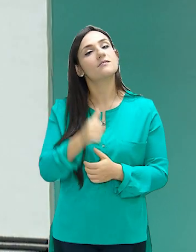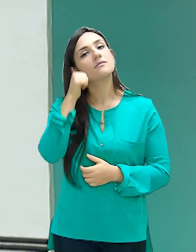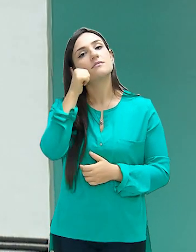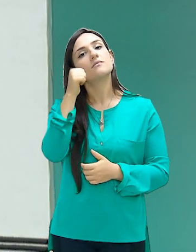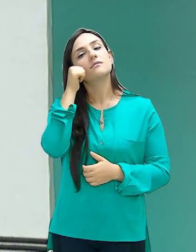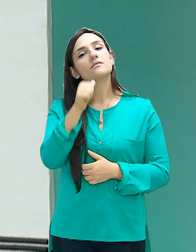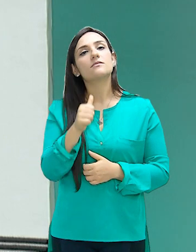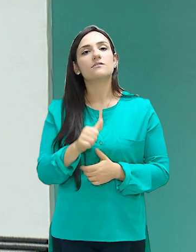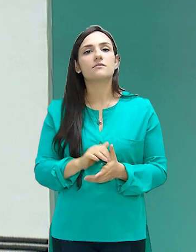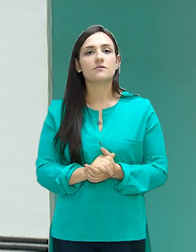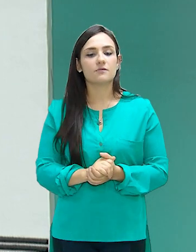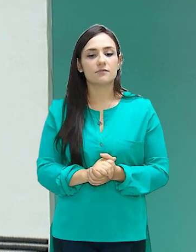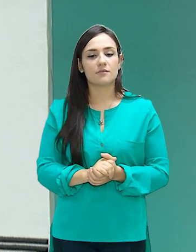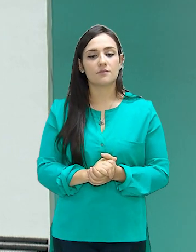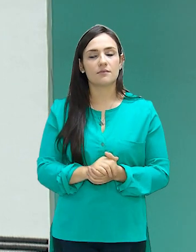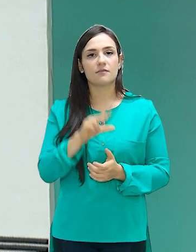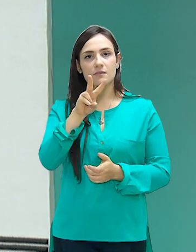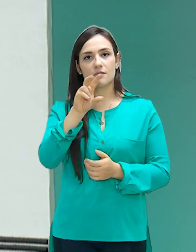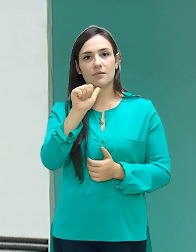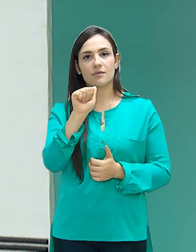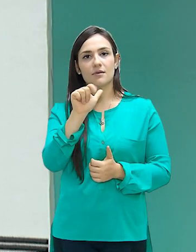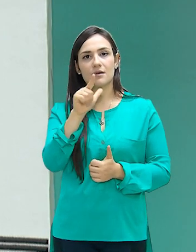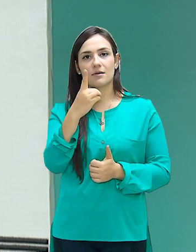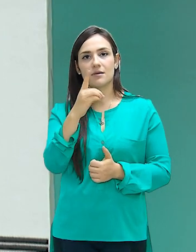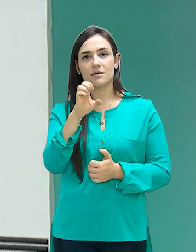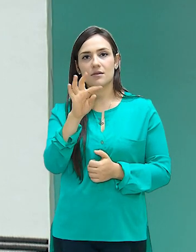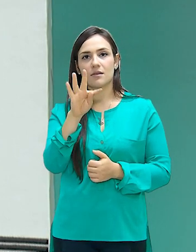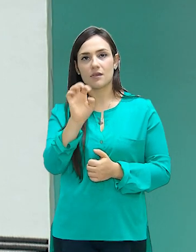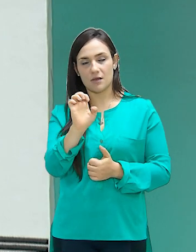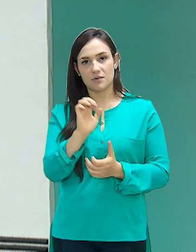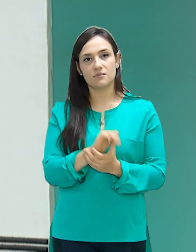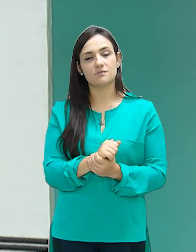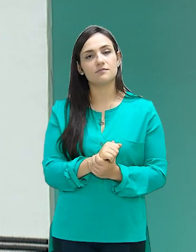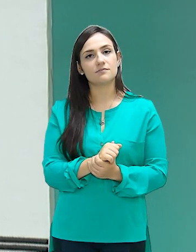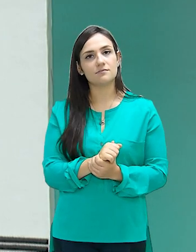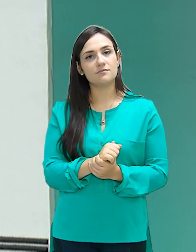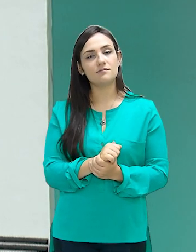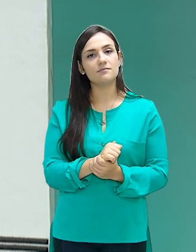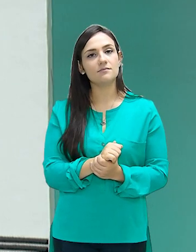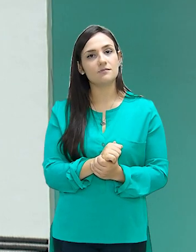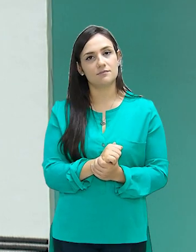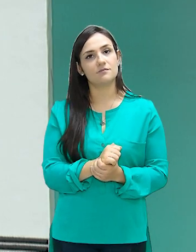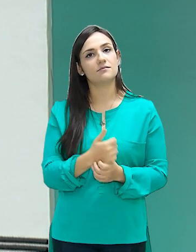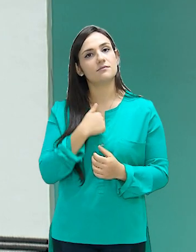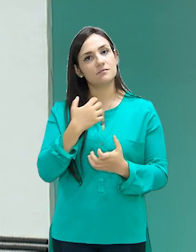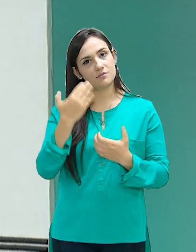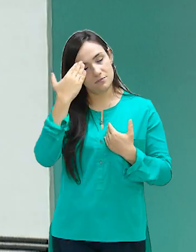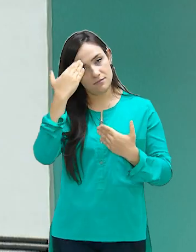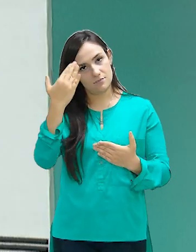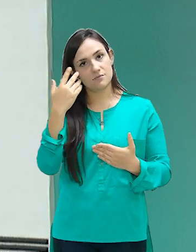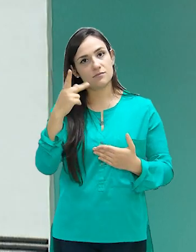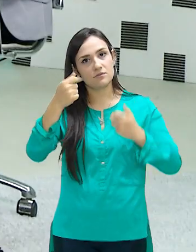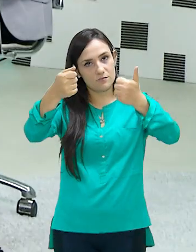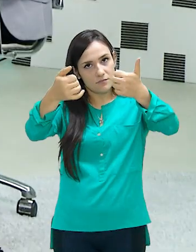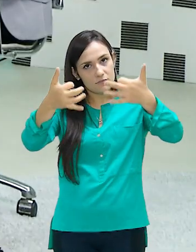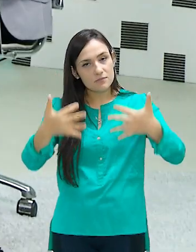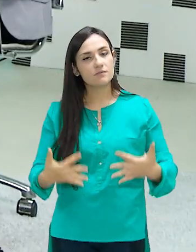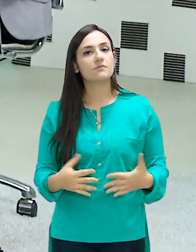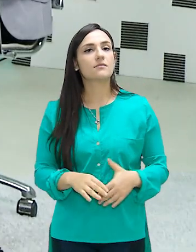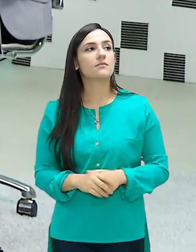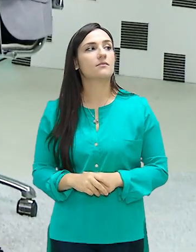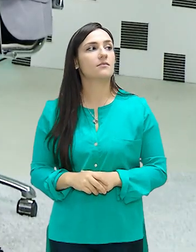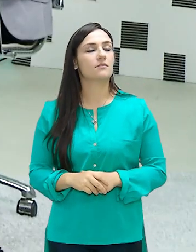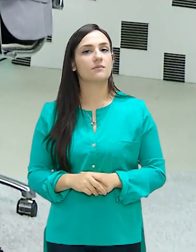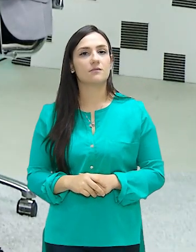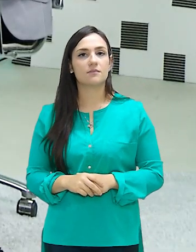Valnete da Silva Costa, especialista em direito de família e também de inventários, por essas explicações. Eu gostaria de